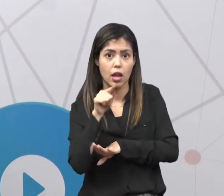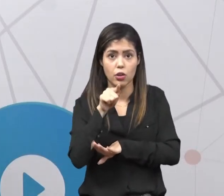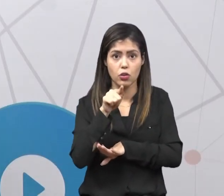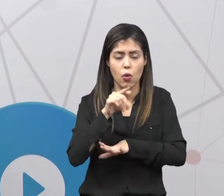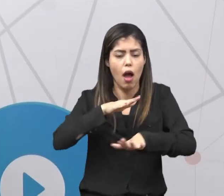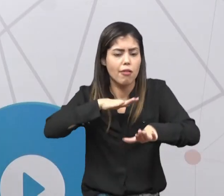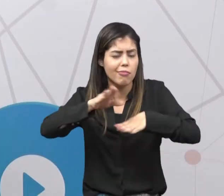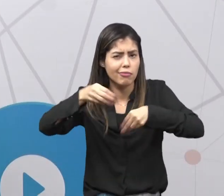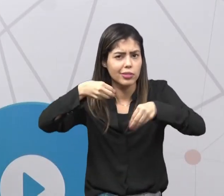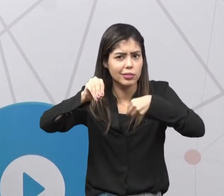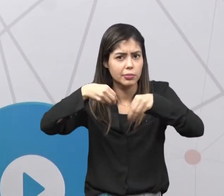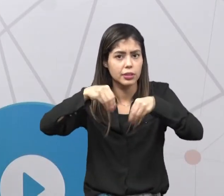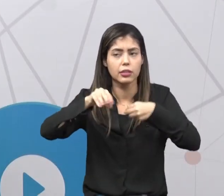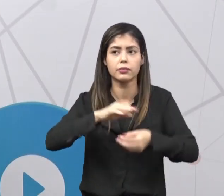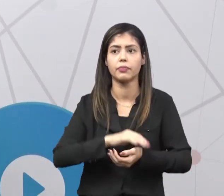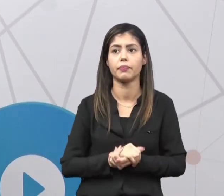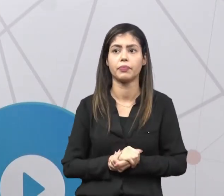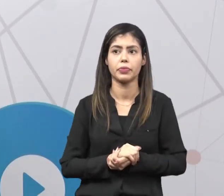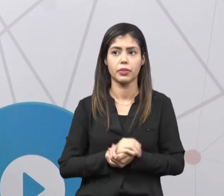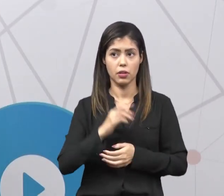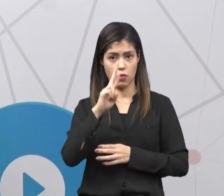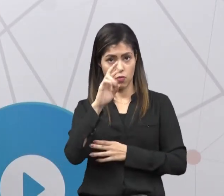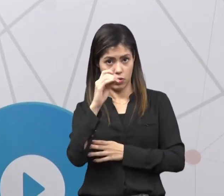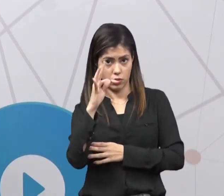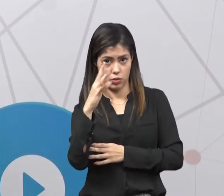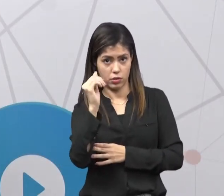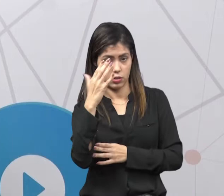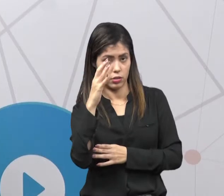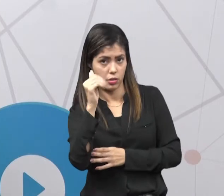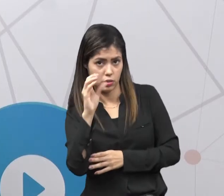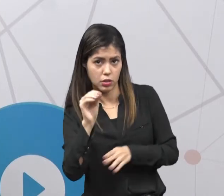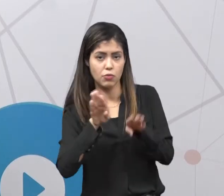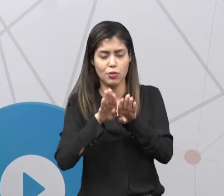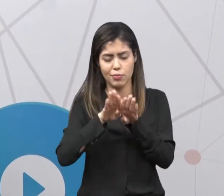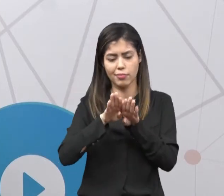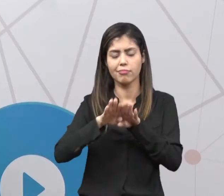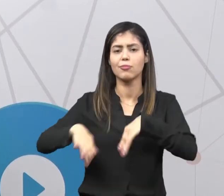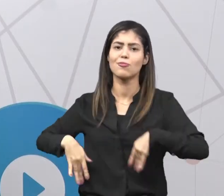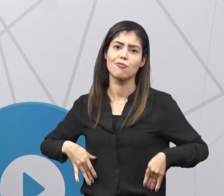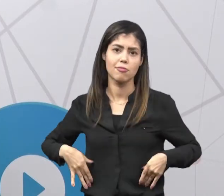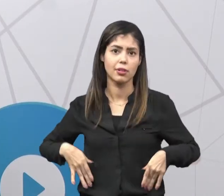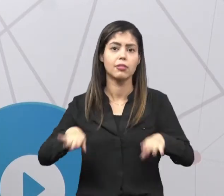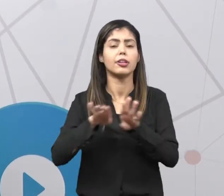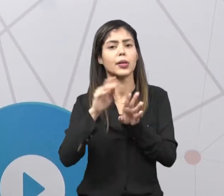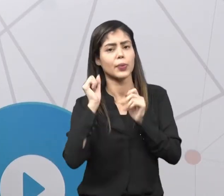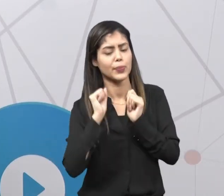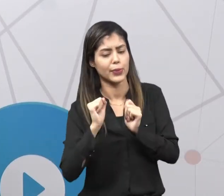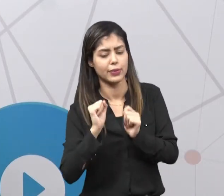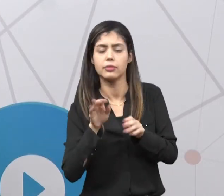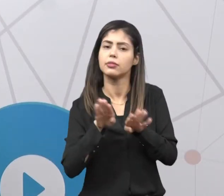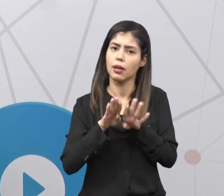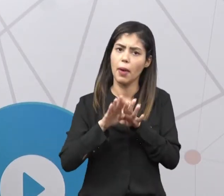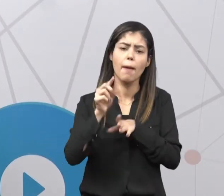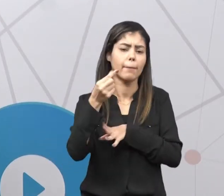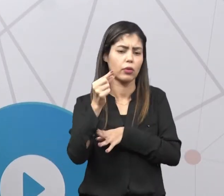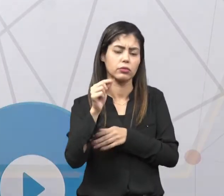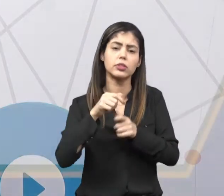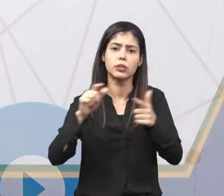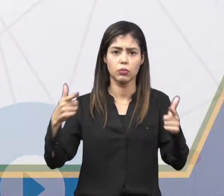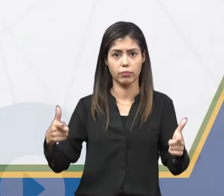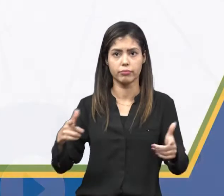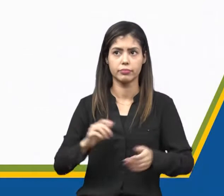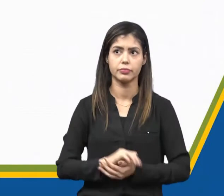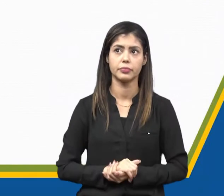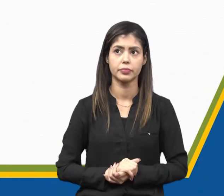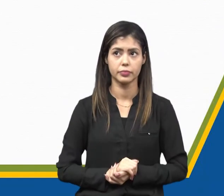sua flexibilidade. Uma rotação ali no quadril, percebam tudo isso que é possível fazer em pouco espaço.